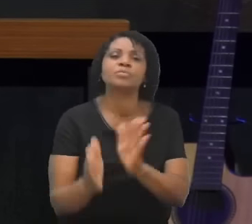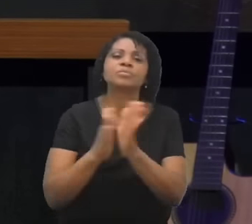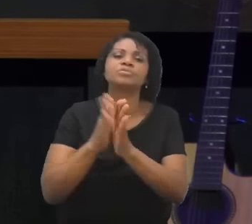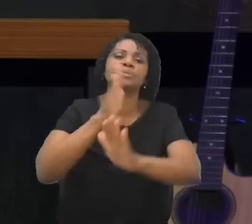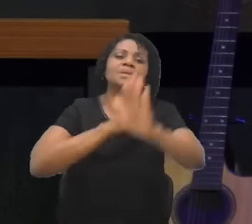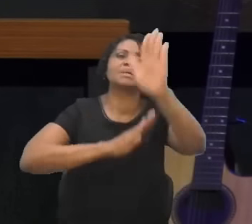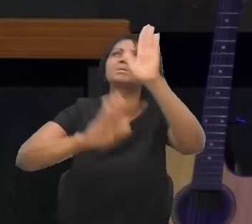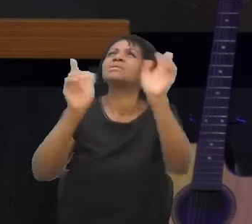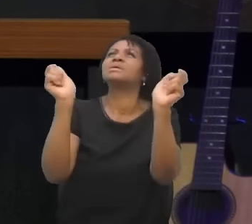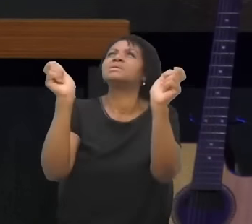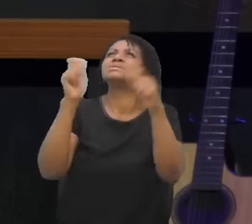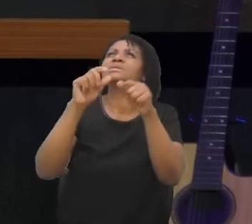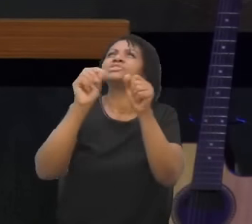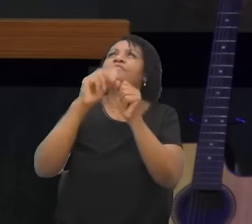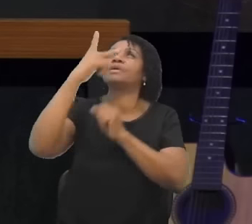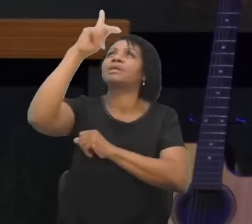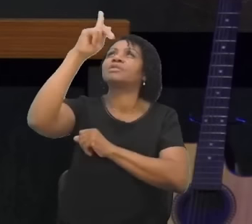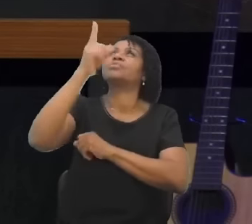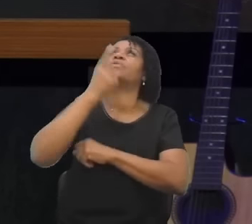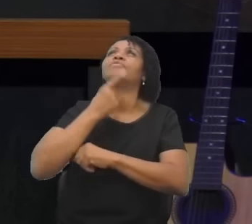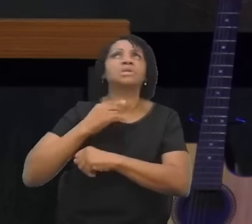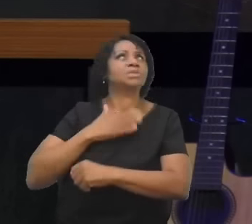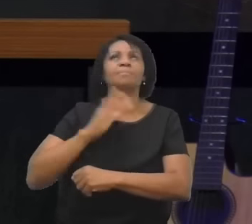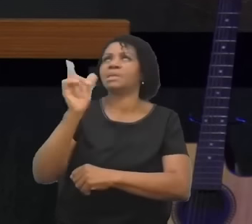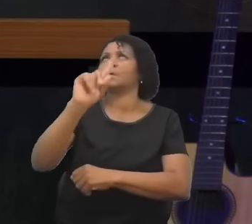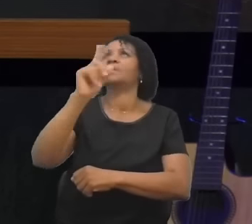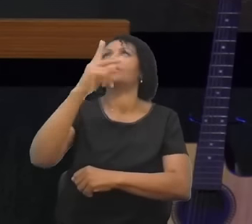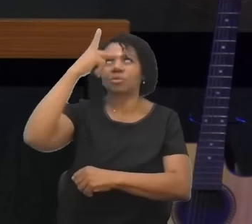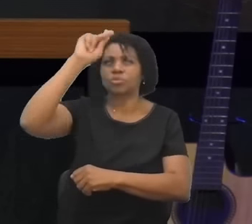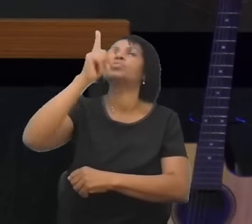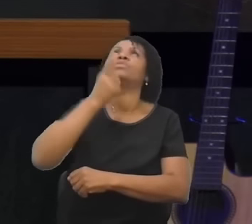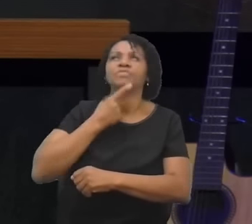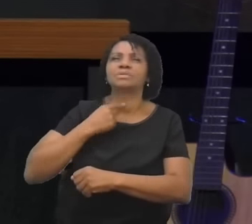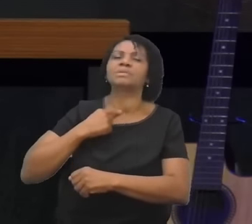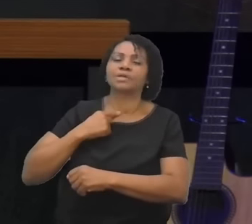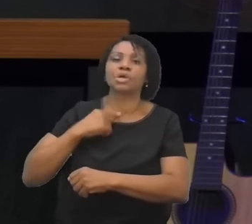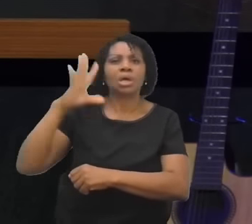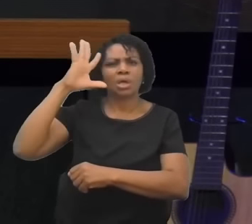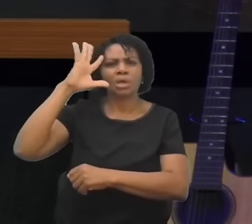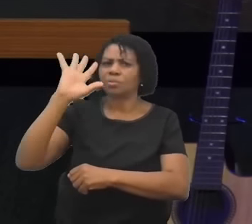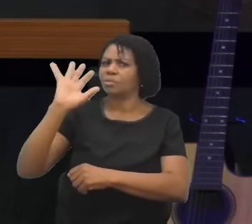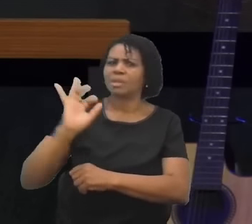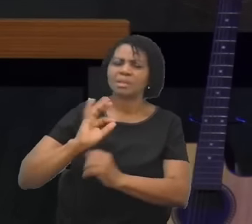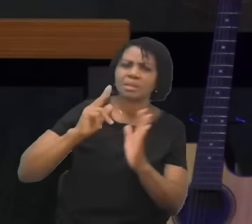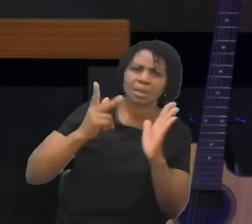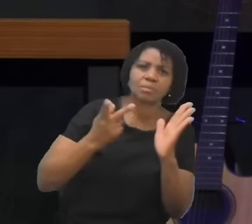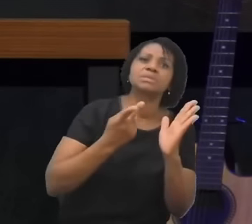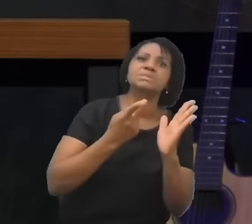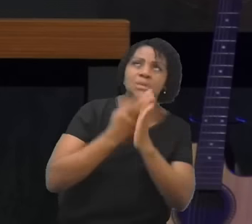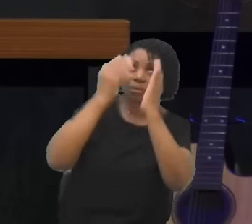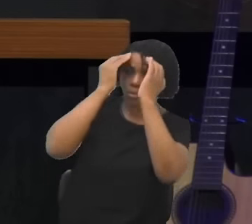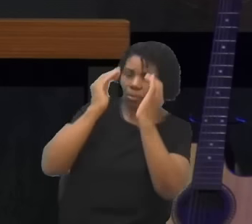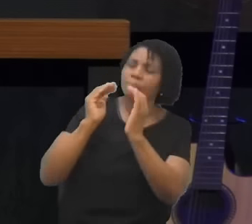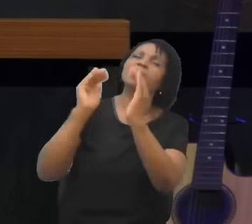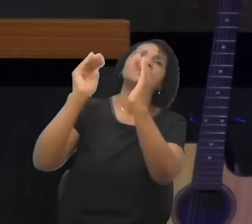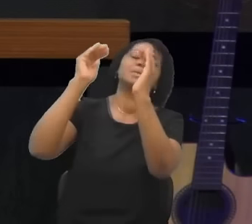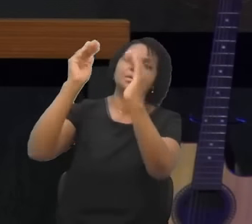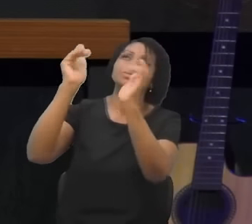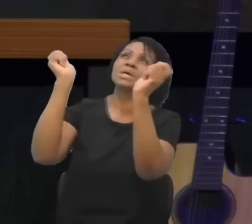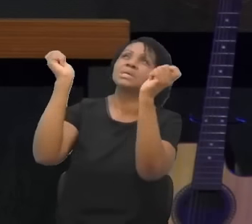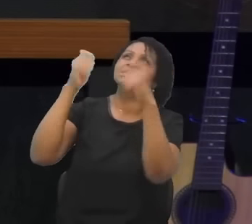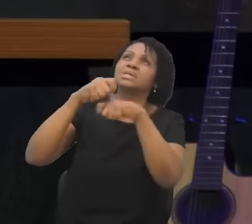feita a tua vontade e não a minha, Senhor. Senhor, que eu não estou entendendo nada do que está acontecendo, mas eu te obedeço,